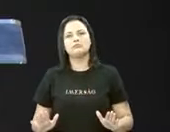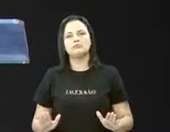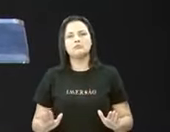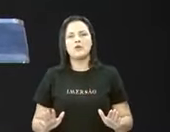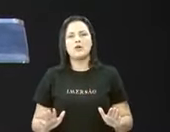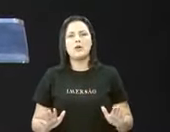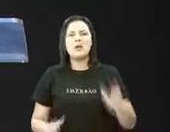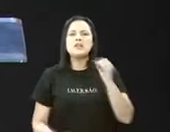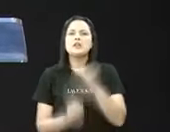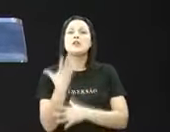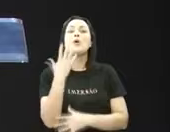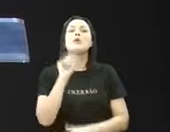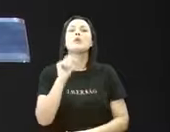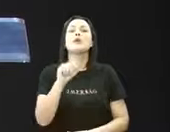nasceu.